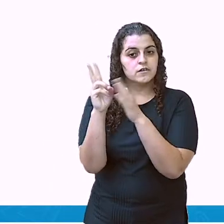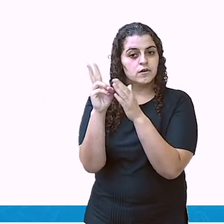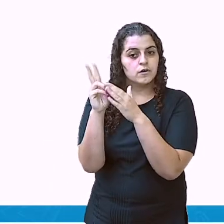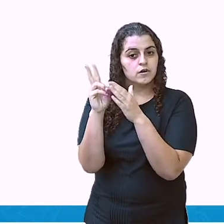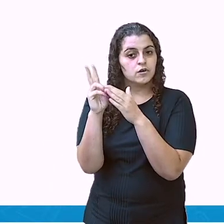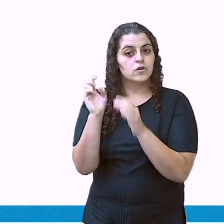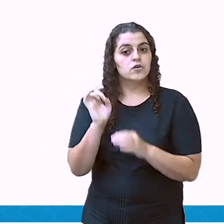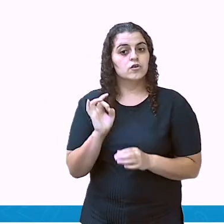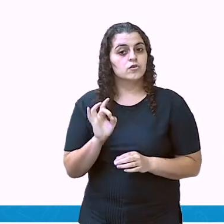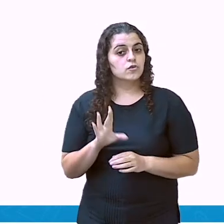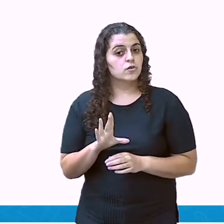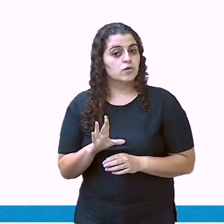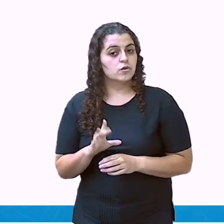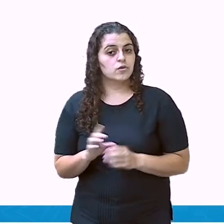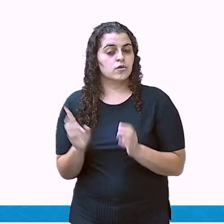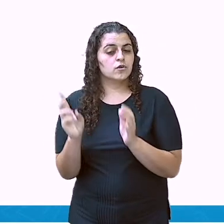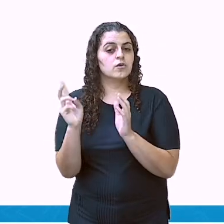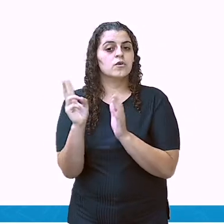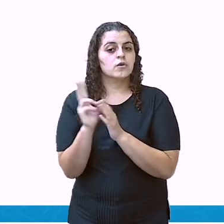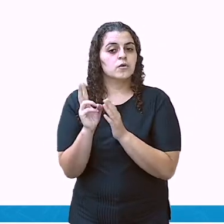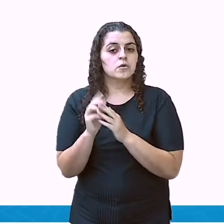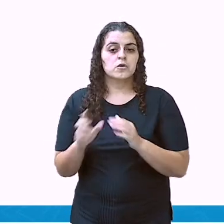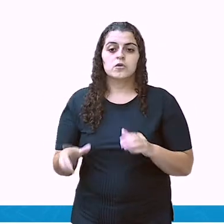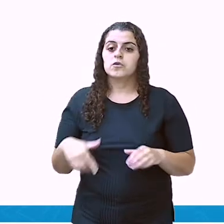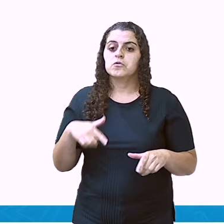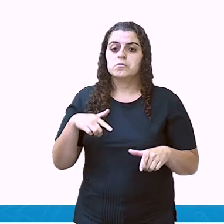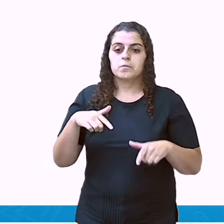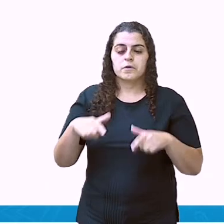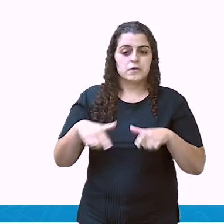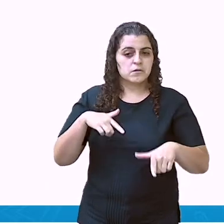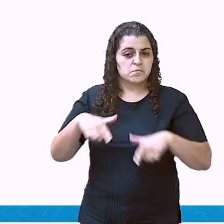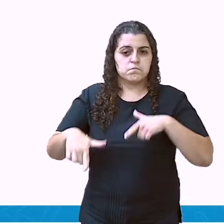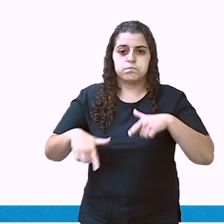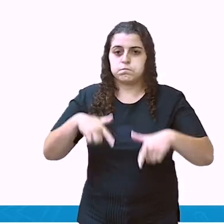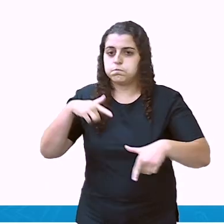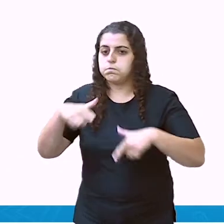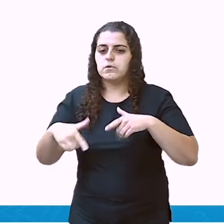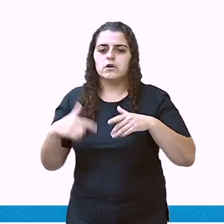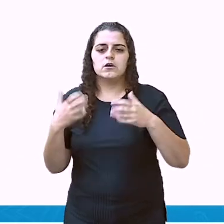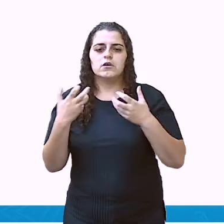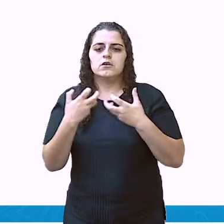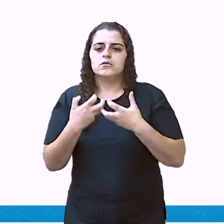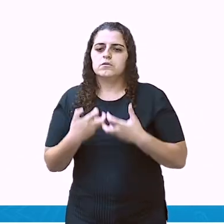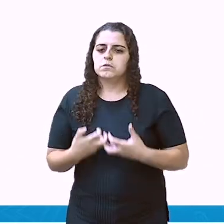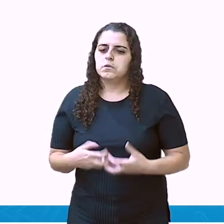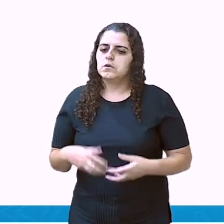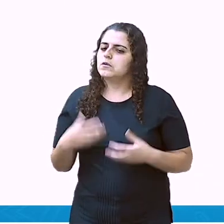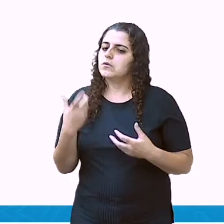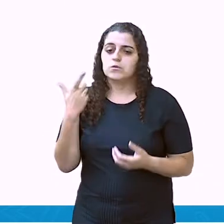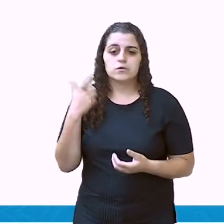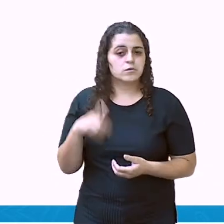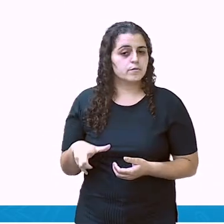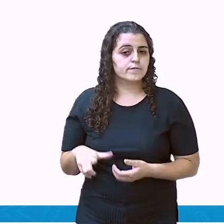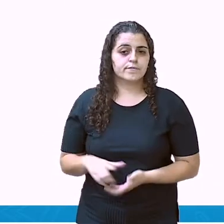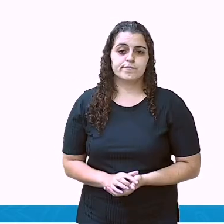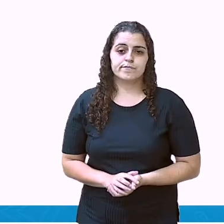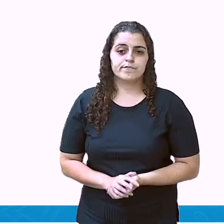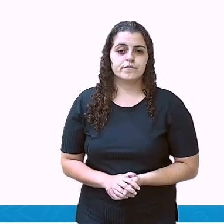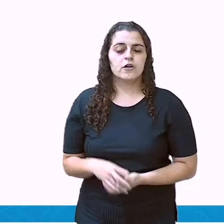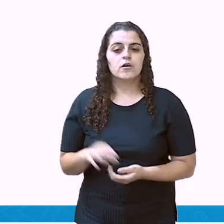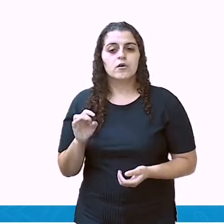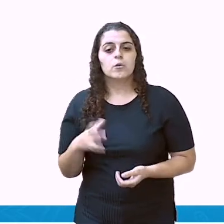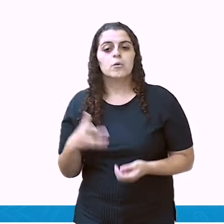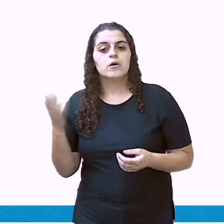índio ele não era uma força de trabalho, o índio não aguentava o trabalho. Então, o